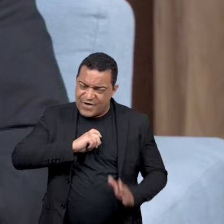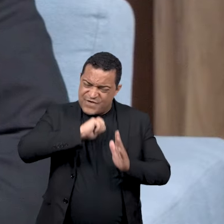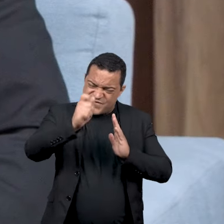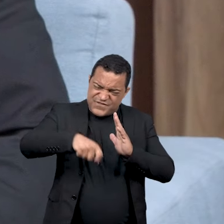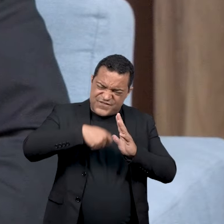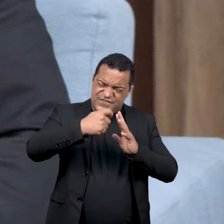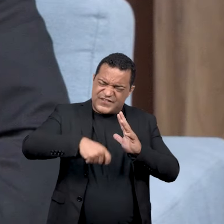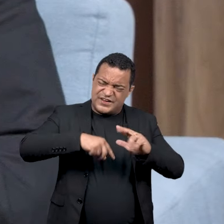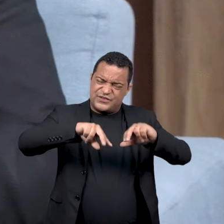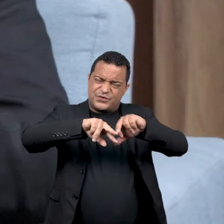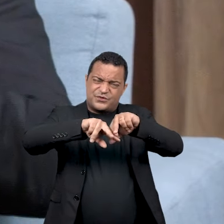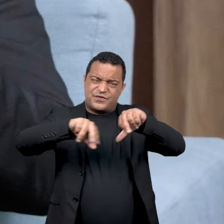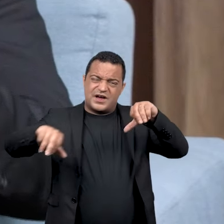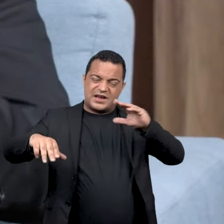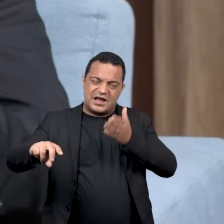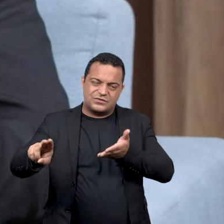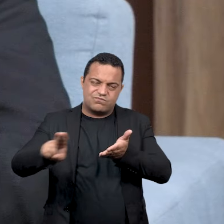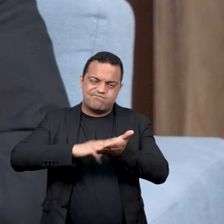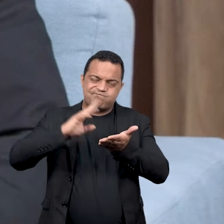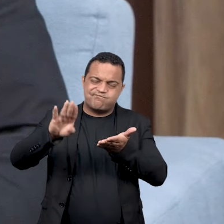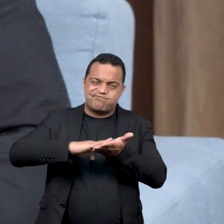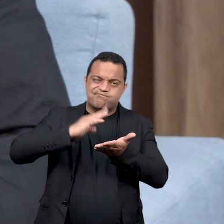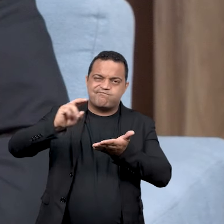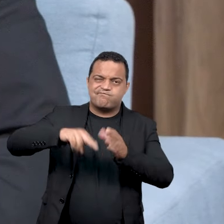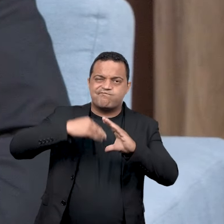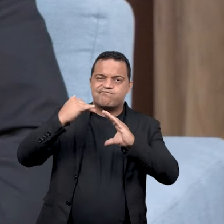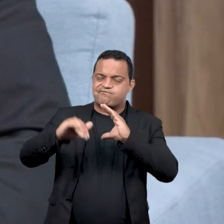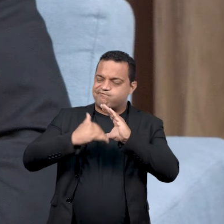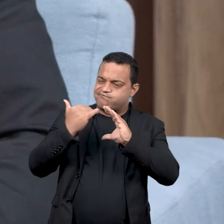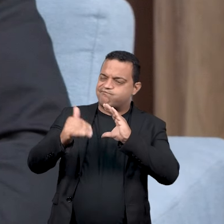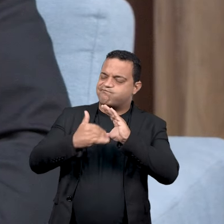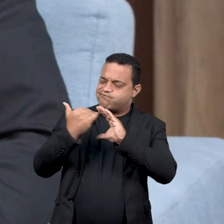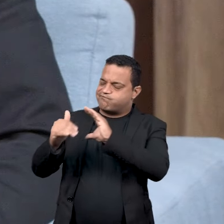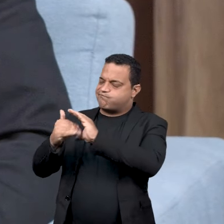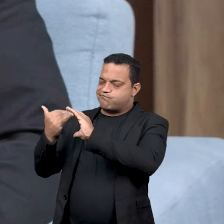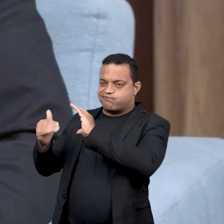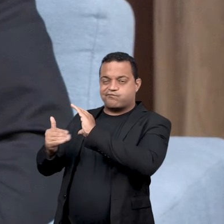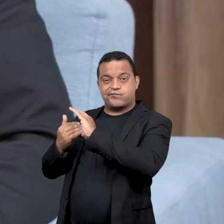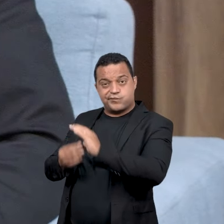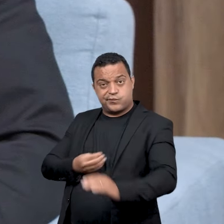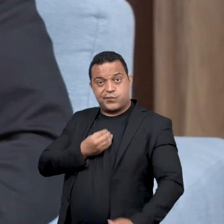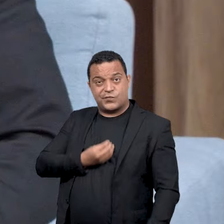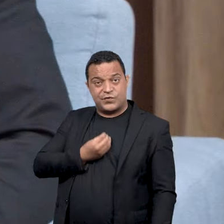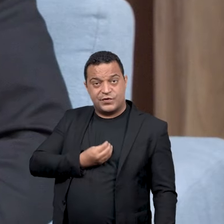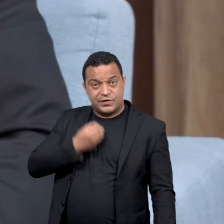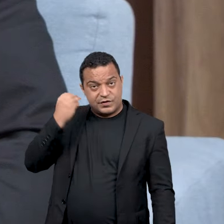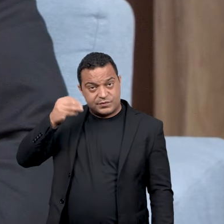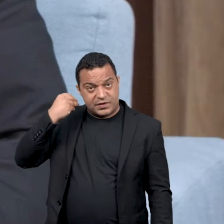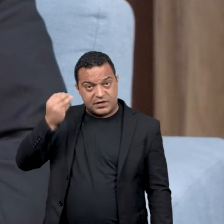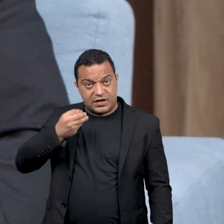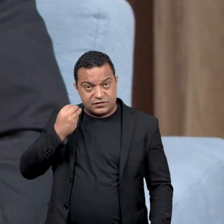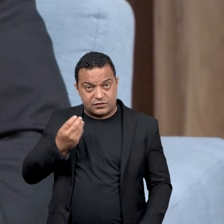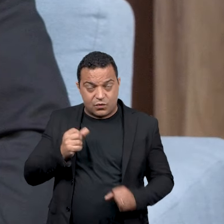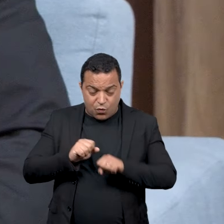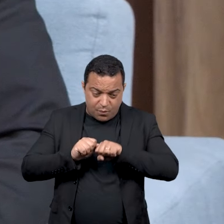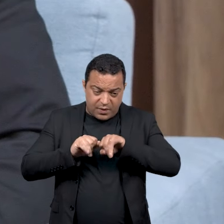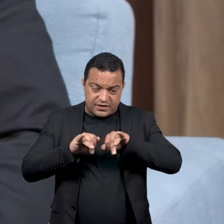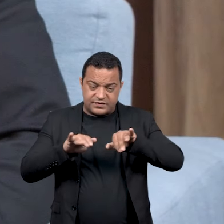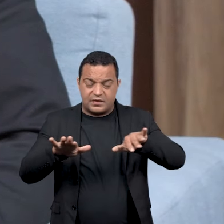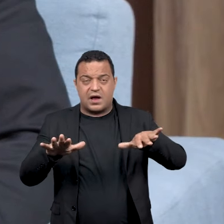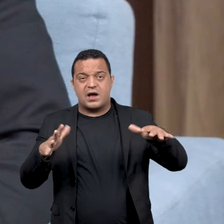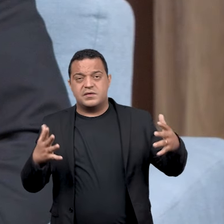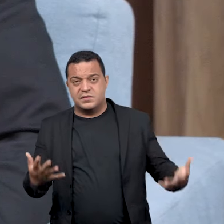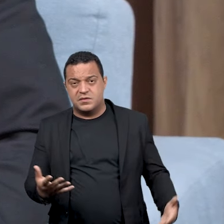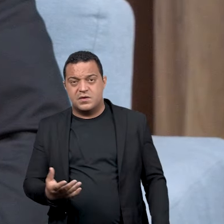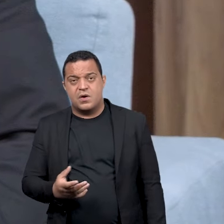Quantos vídeos nós recebemos, muitos irmãos participando do programa Mais Sábios, e muitos deles